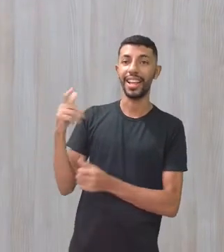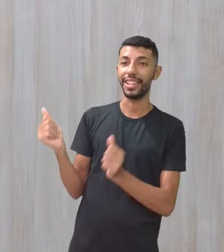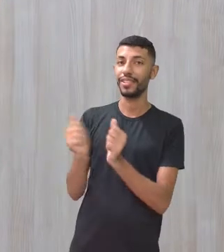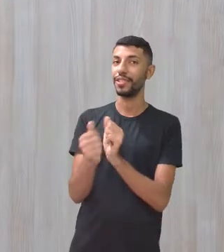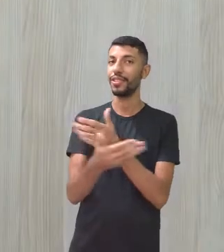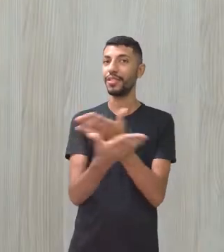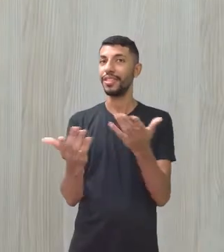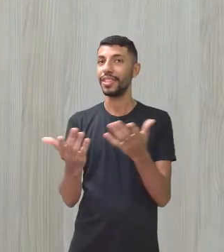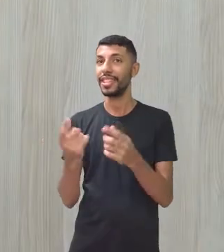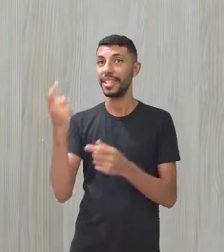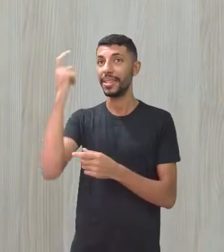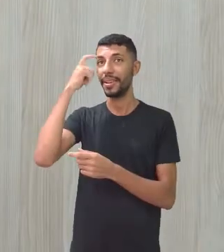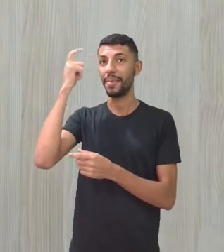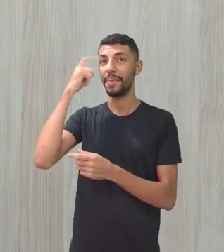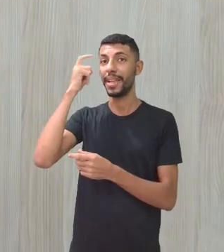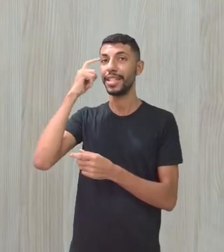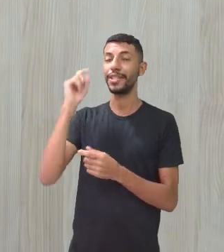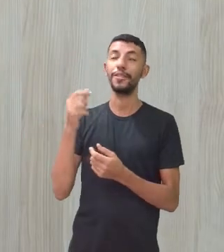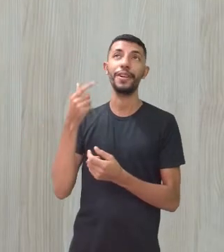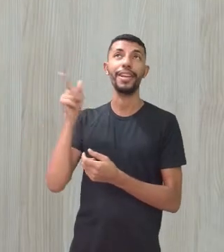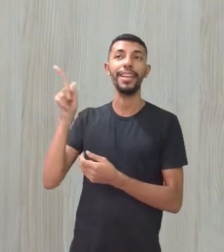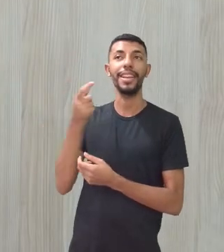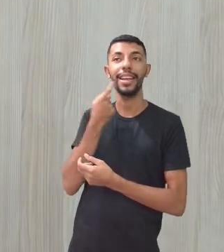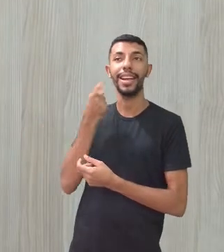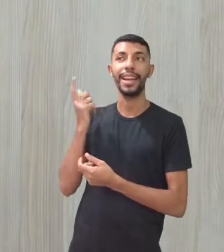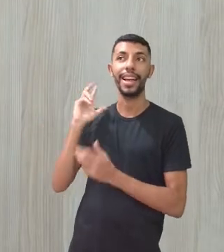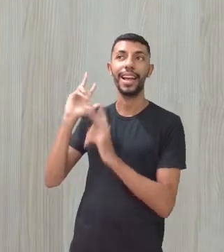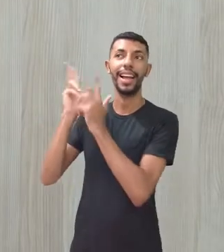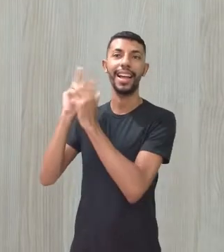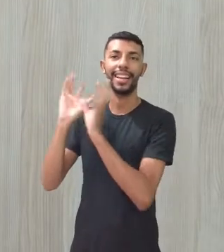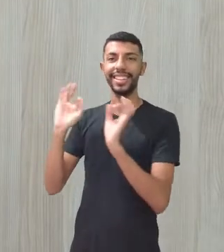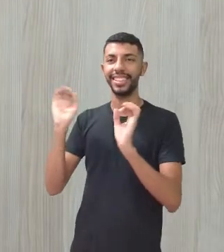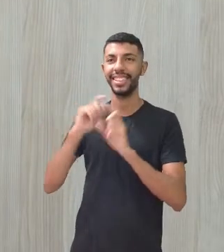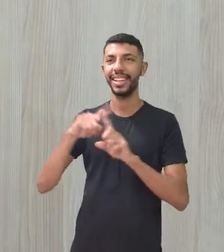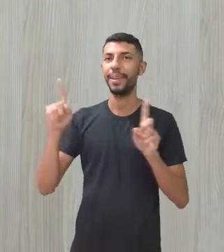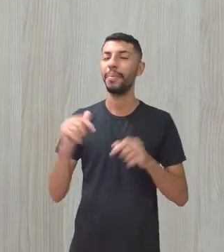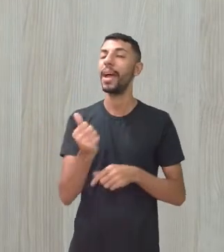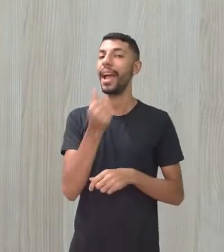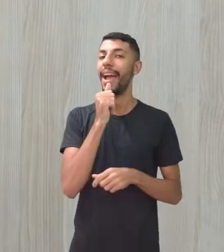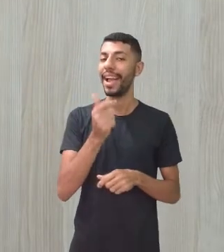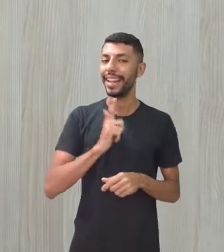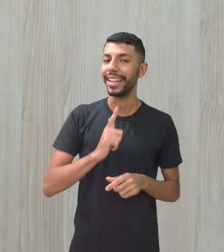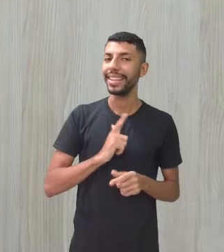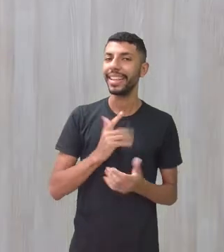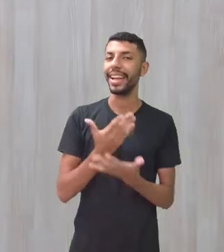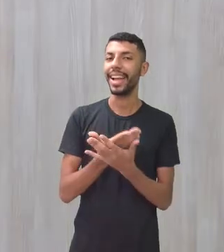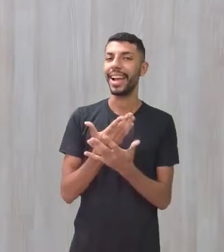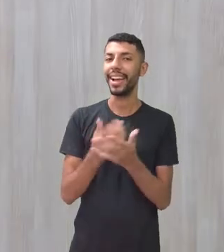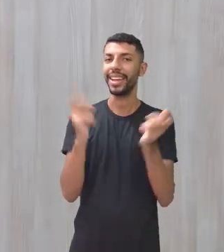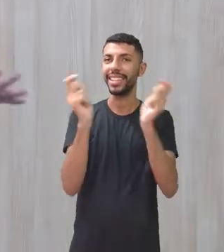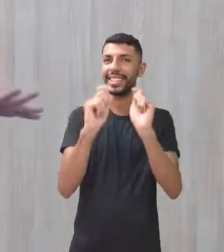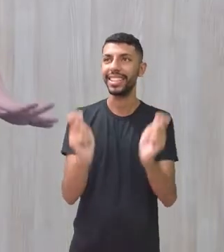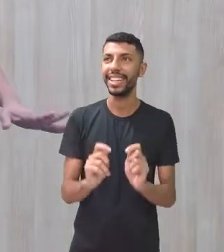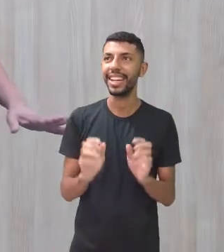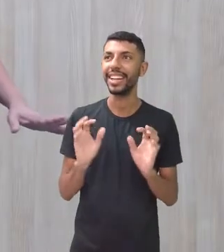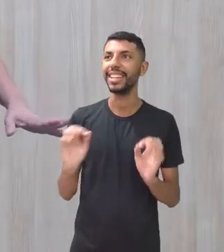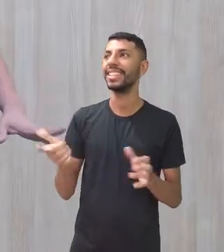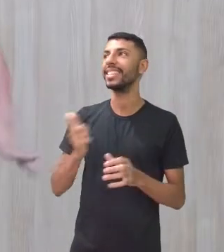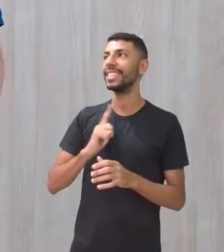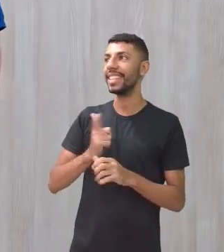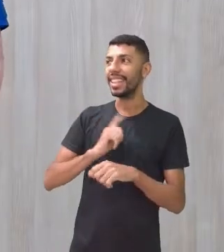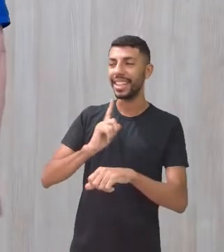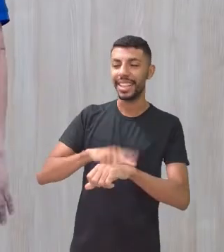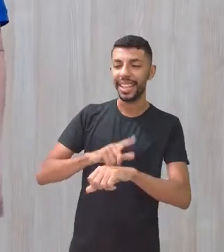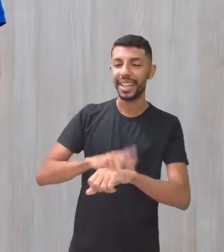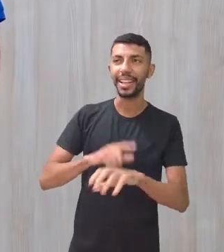não, sextou agora com aula de arte. Vamos sextar ainda, calma. Tem tempo ainda.